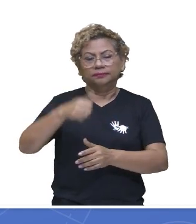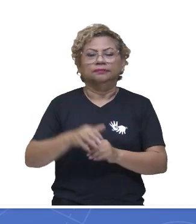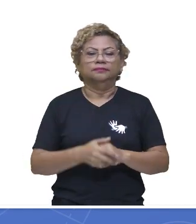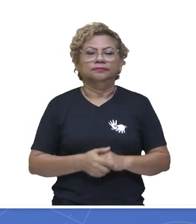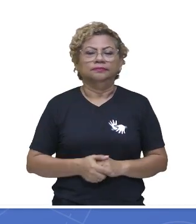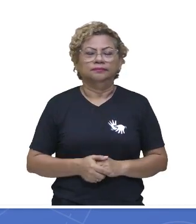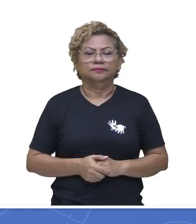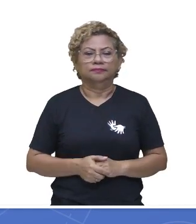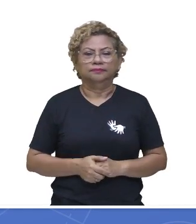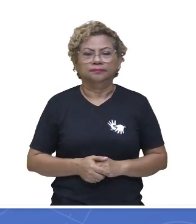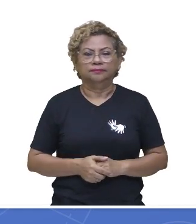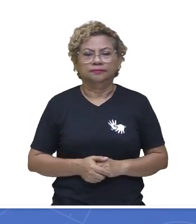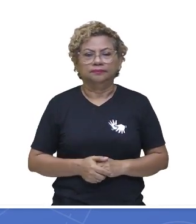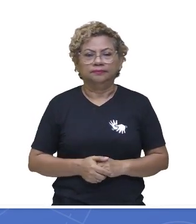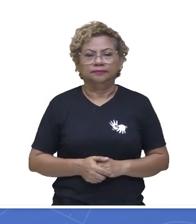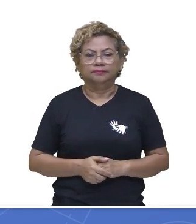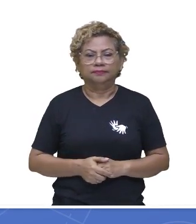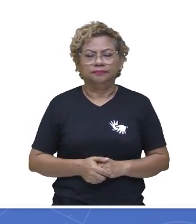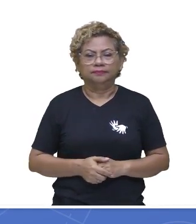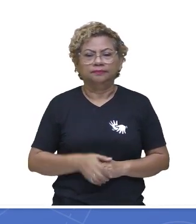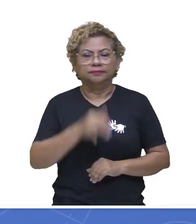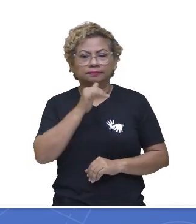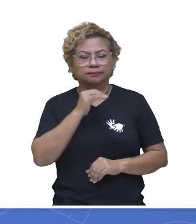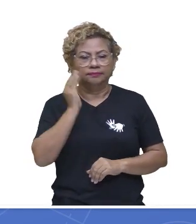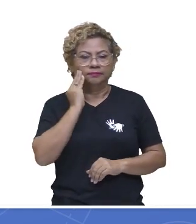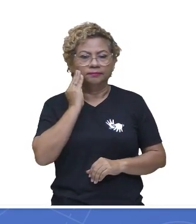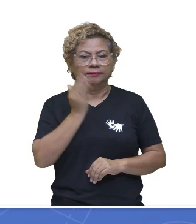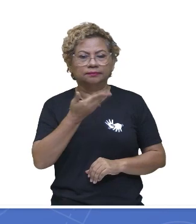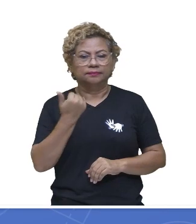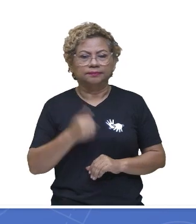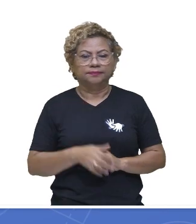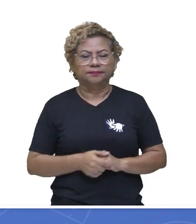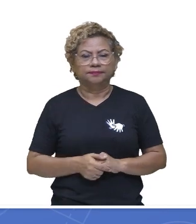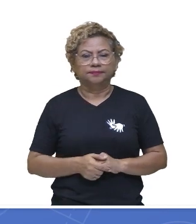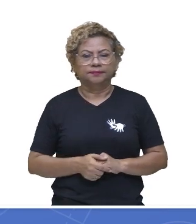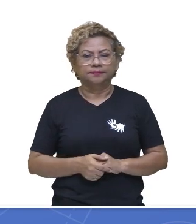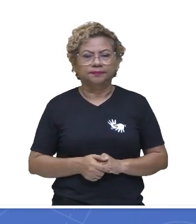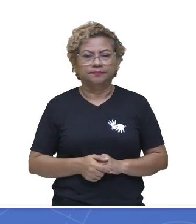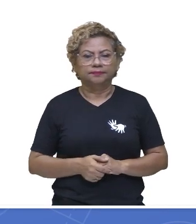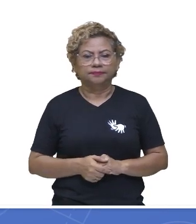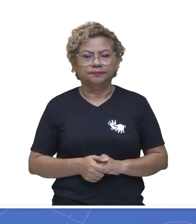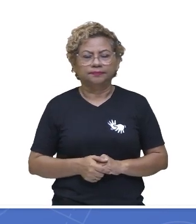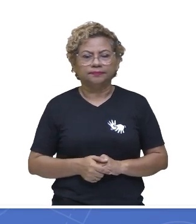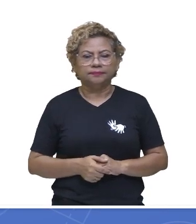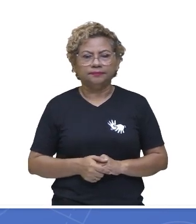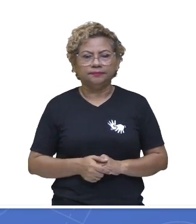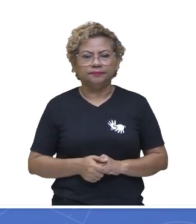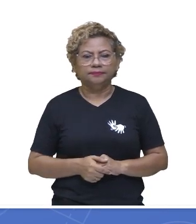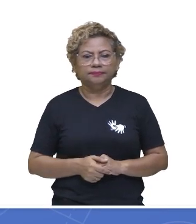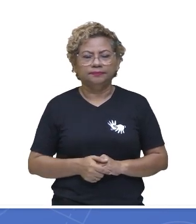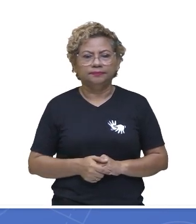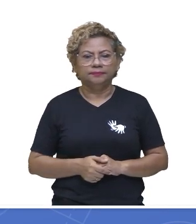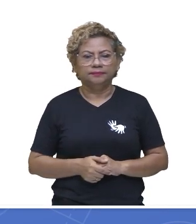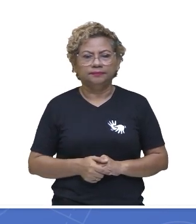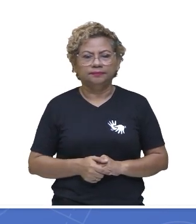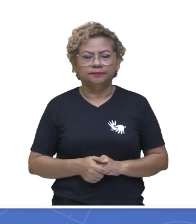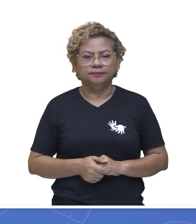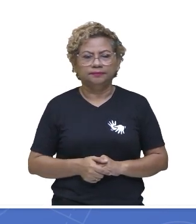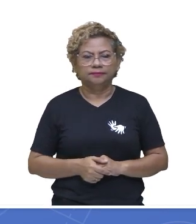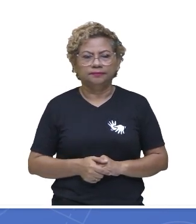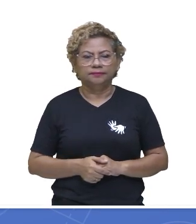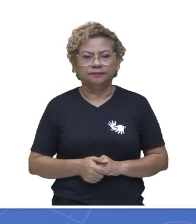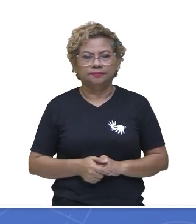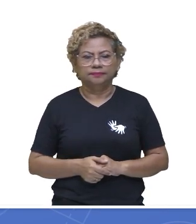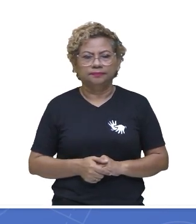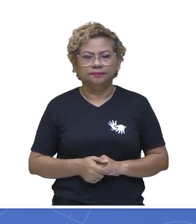das operações de multiplicação de matrizes, tá? Vamos seguindo na próxima cartelinha. Deixa eu ver o que é que nós temos mais para cá. Já é a nossa